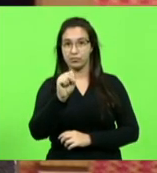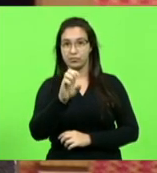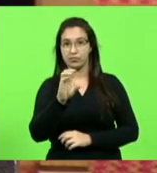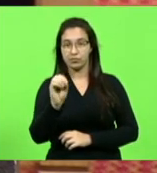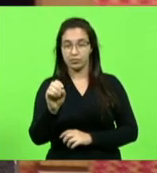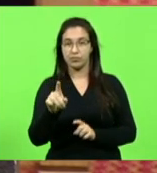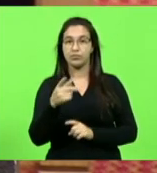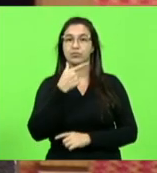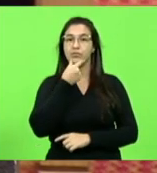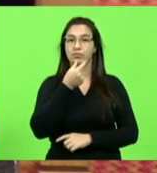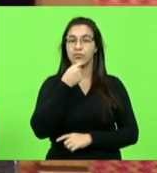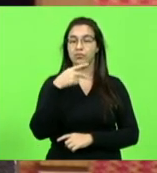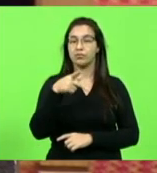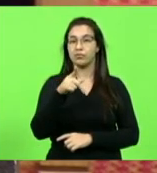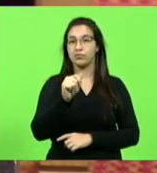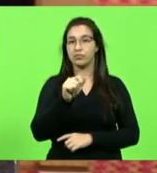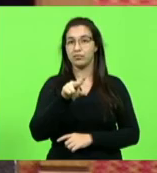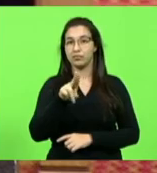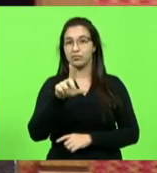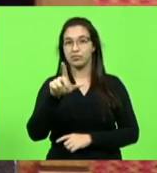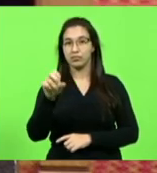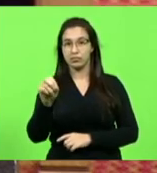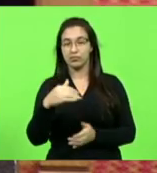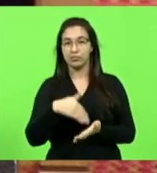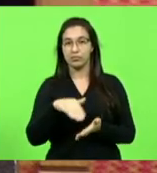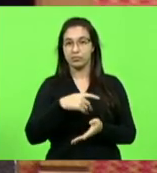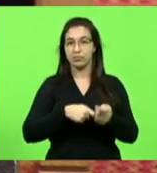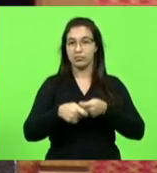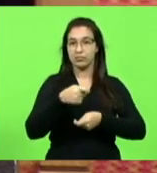Felder, que é o secretário de Finanças, e o